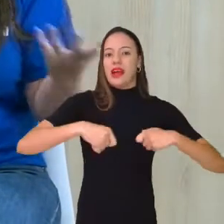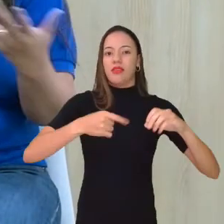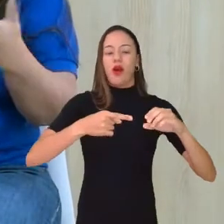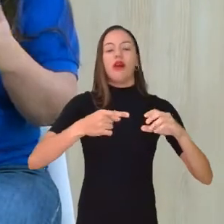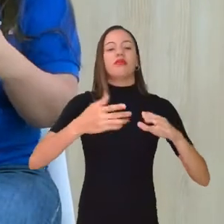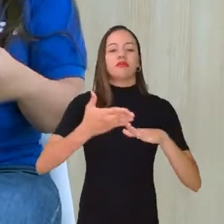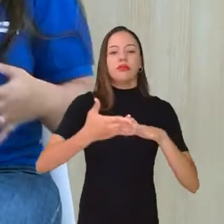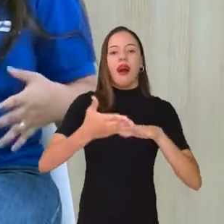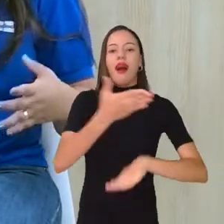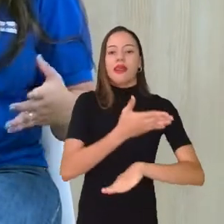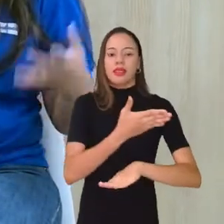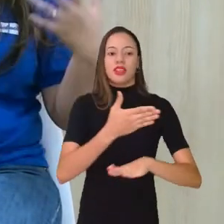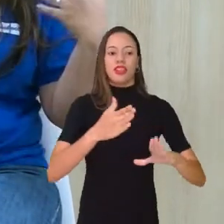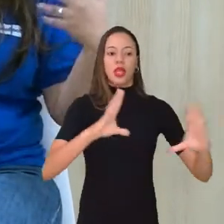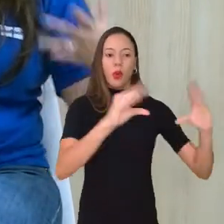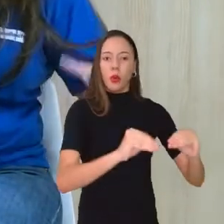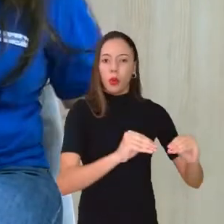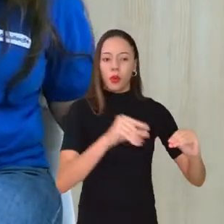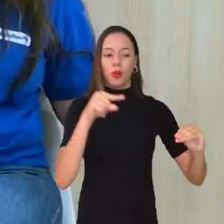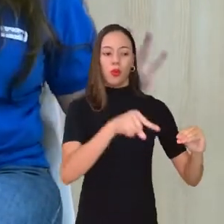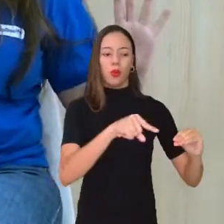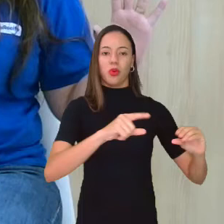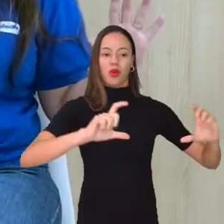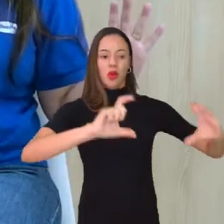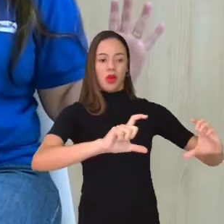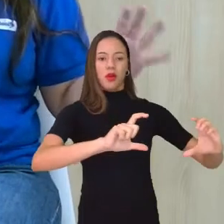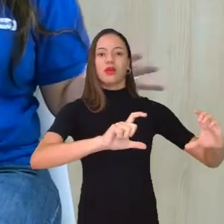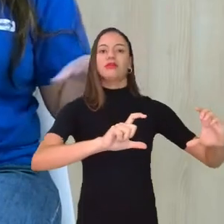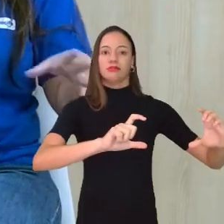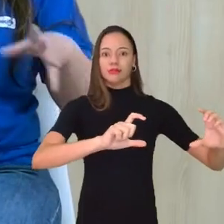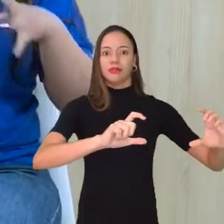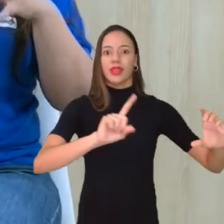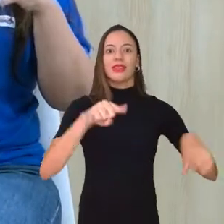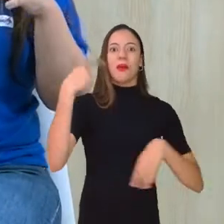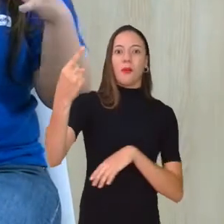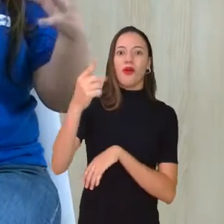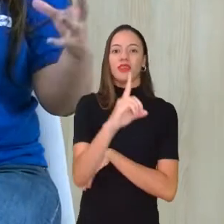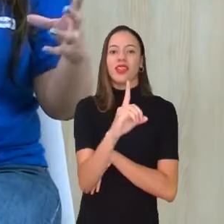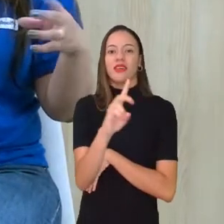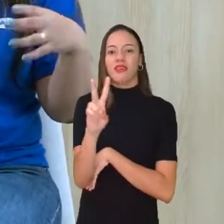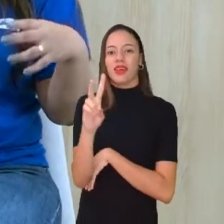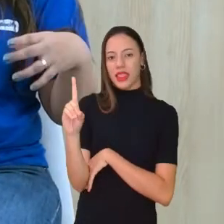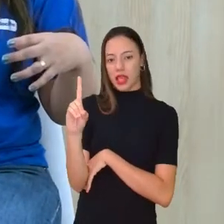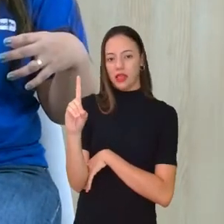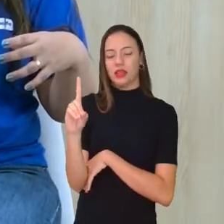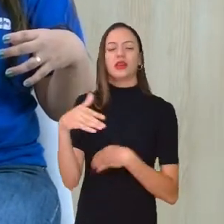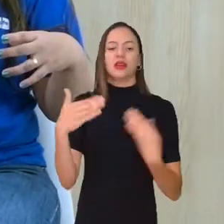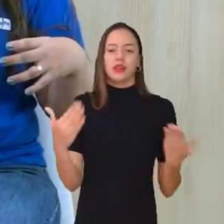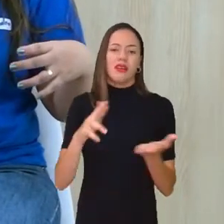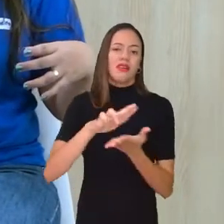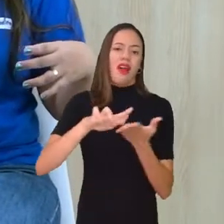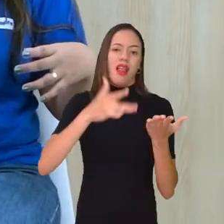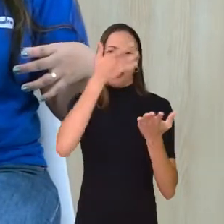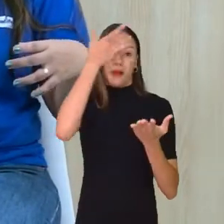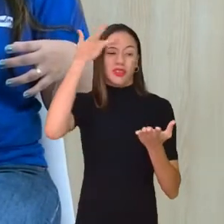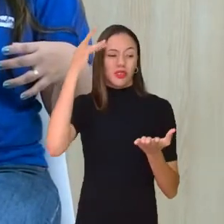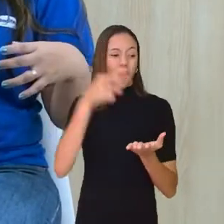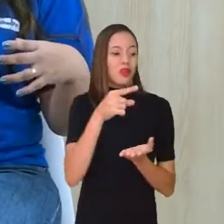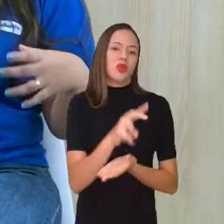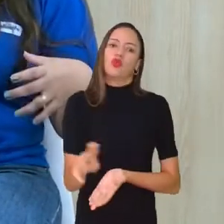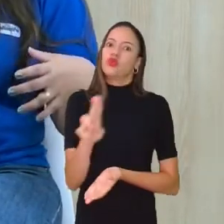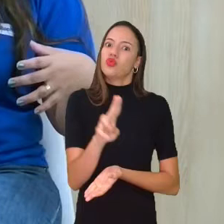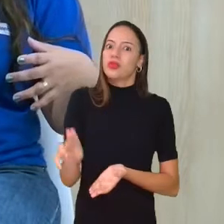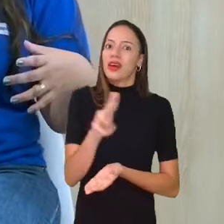o equipamento. Aí depois para o aparelho DVD. E aí muita gente que por muito tempo ficou